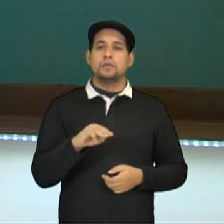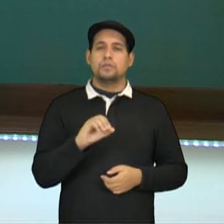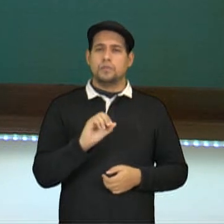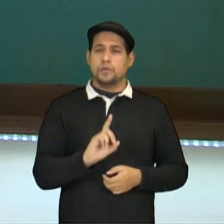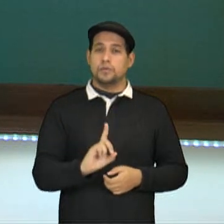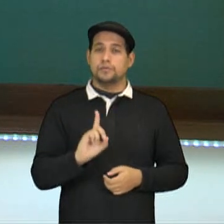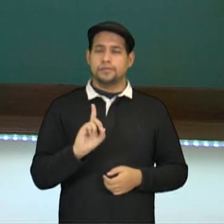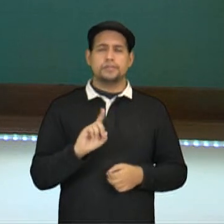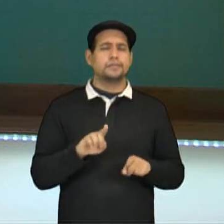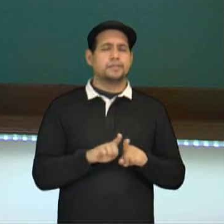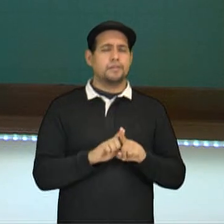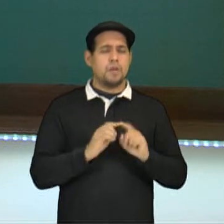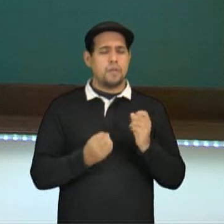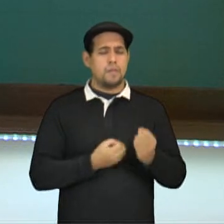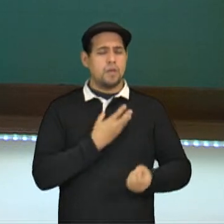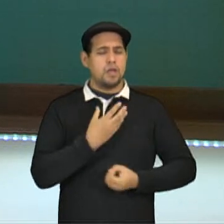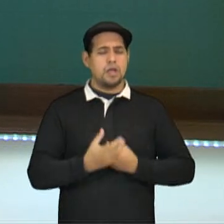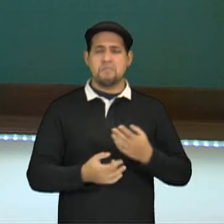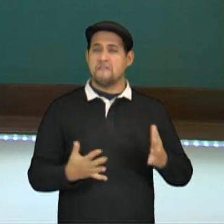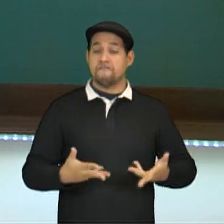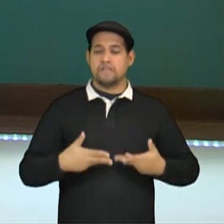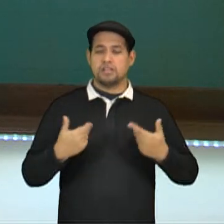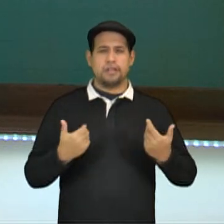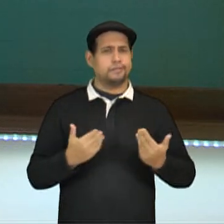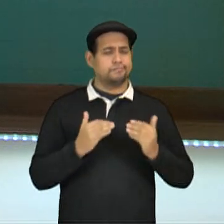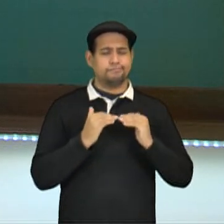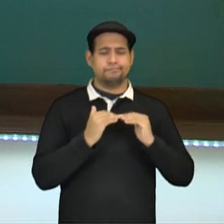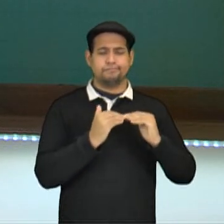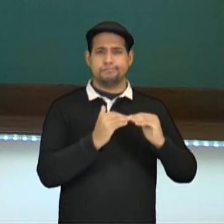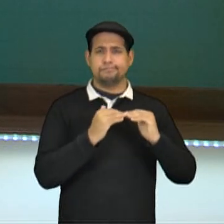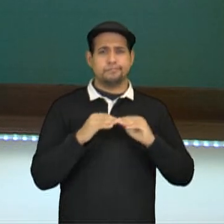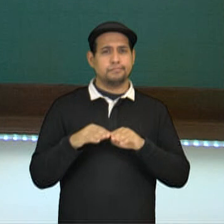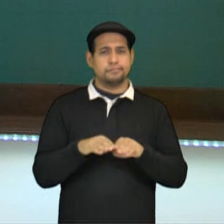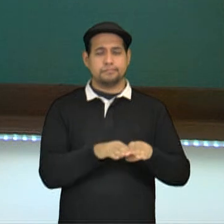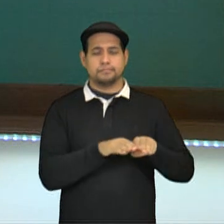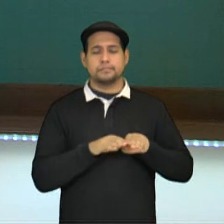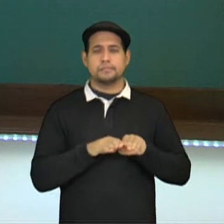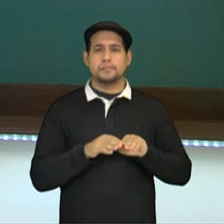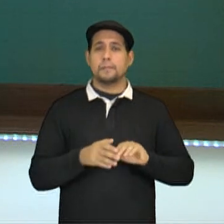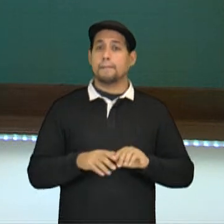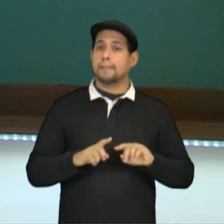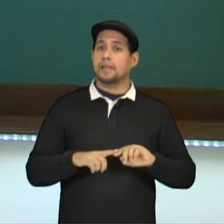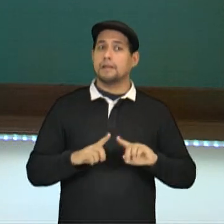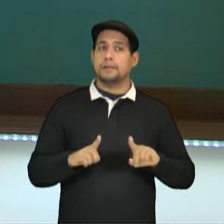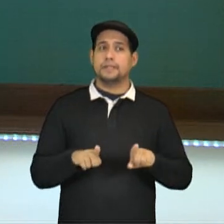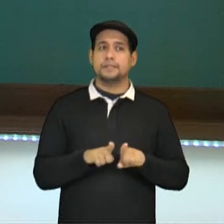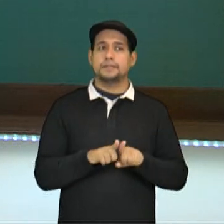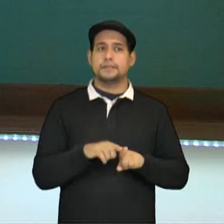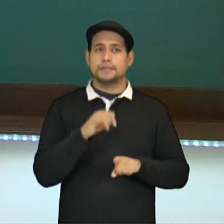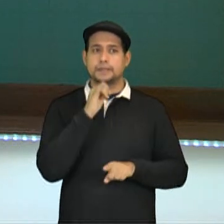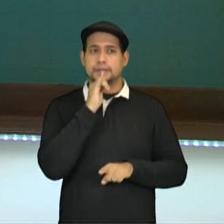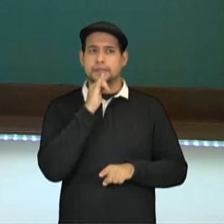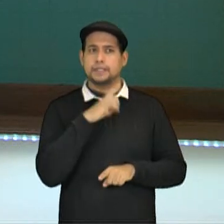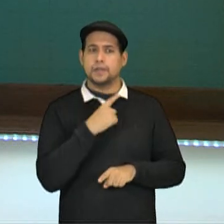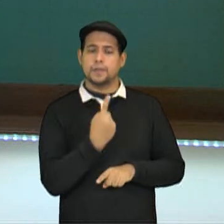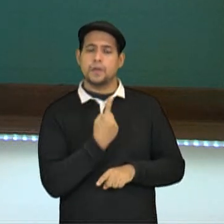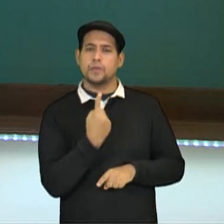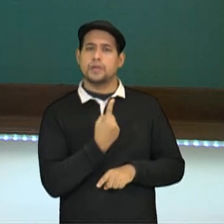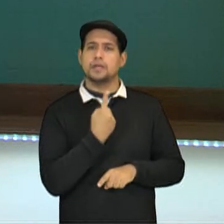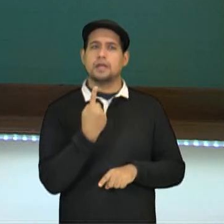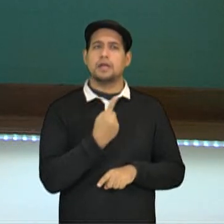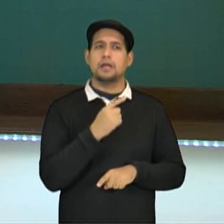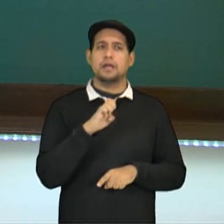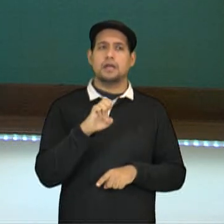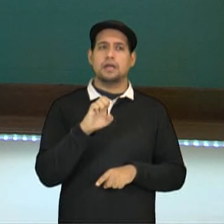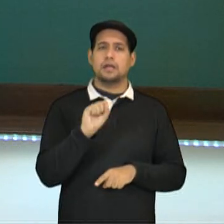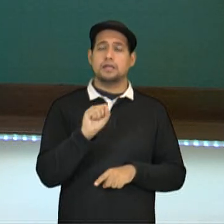serem fantásticos, ele não segue esse padrão. Estrofes, há uma única estrofe. Nós